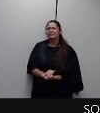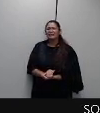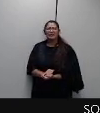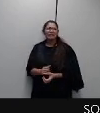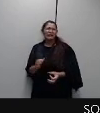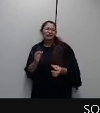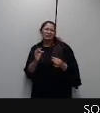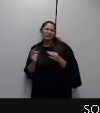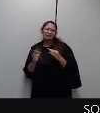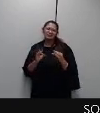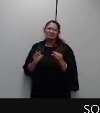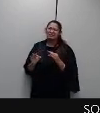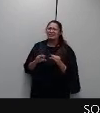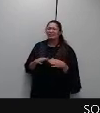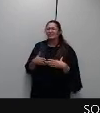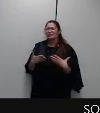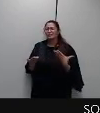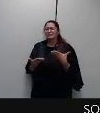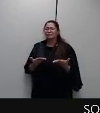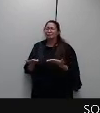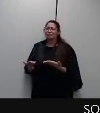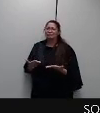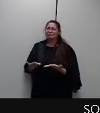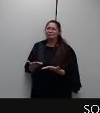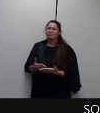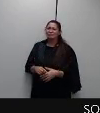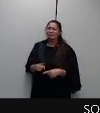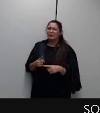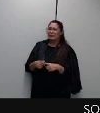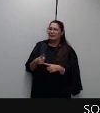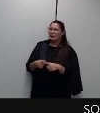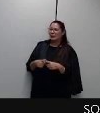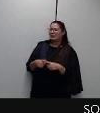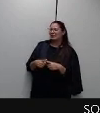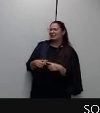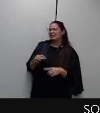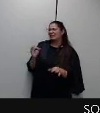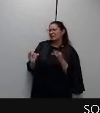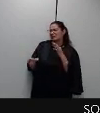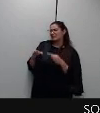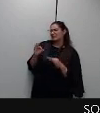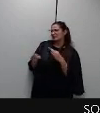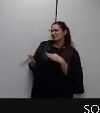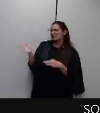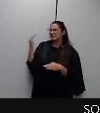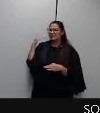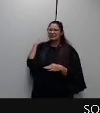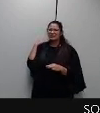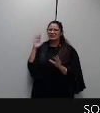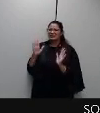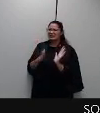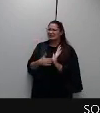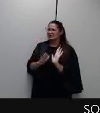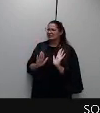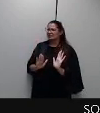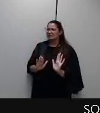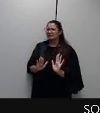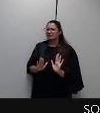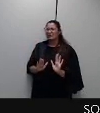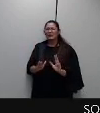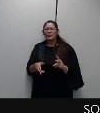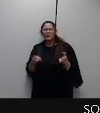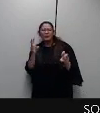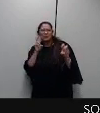caso em que a jurisprudência torrencialmente consagrou em orientação